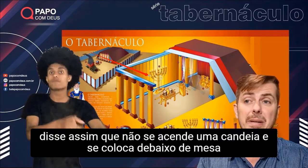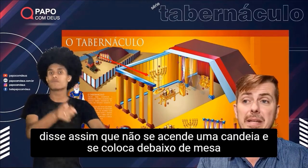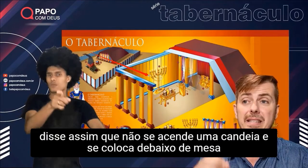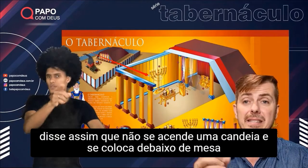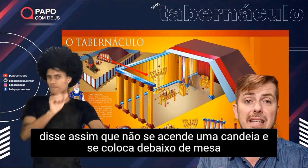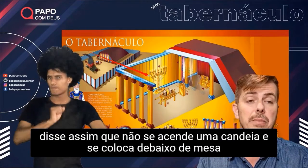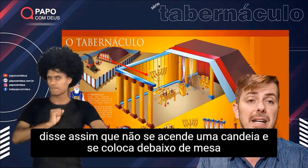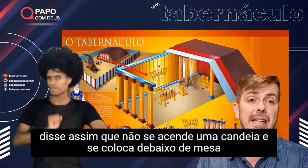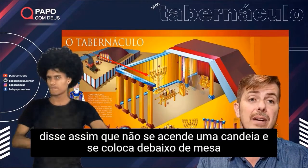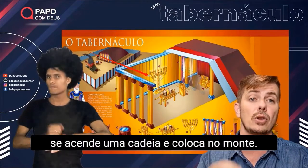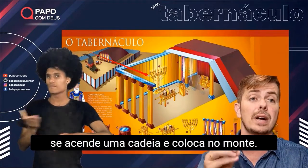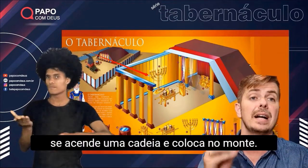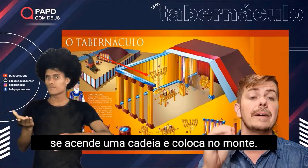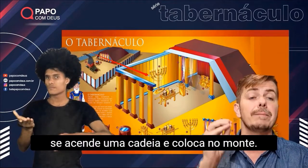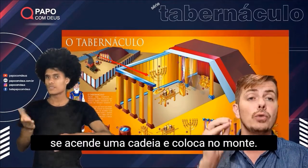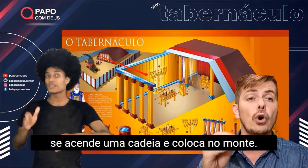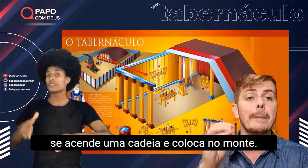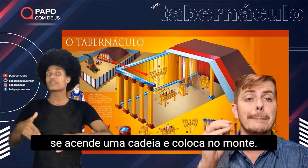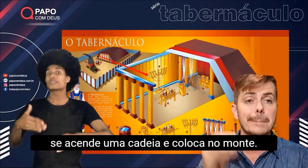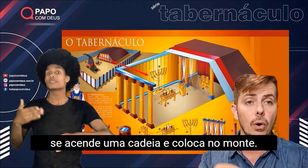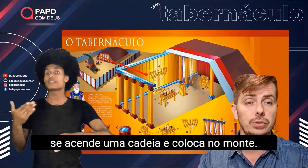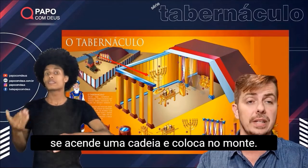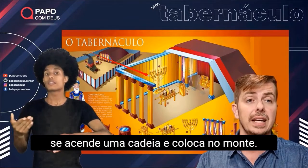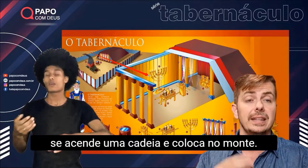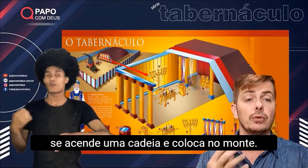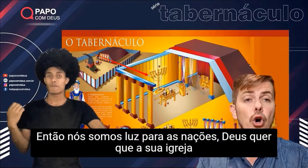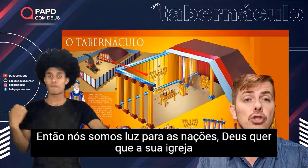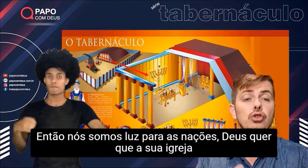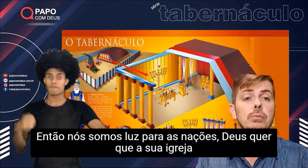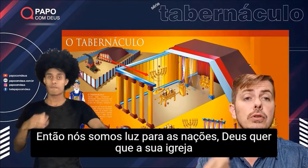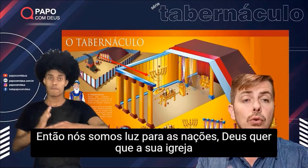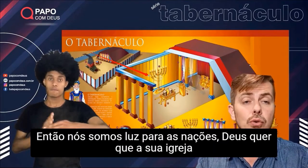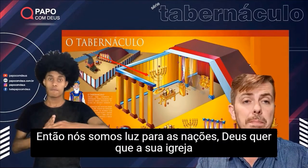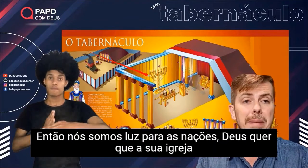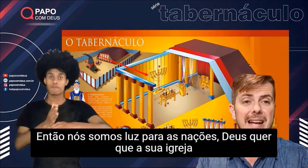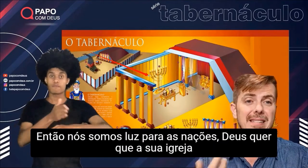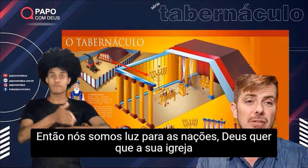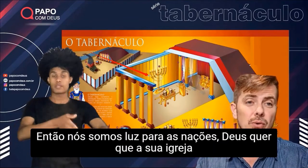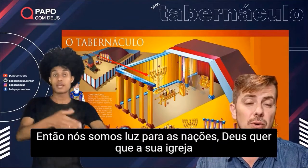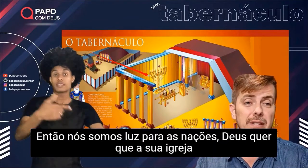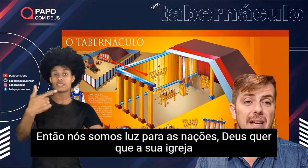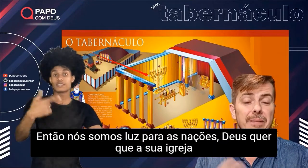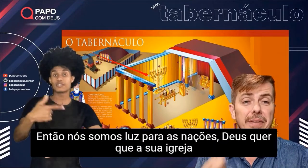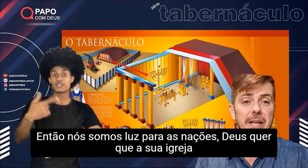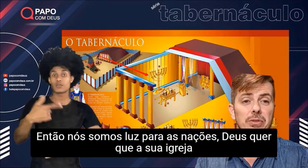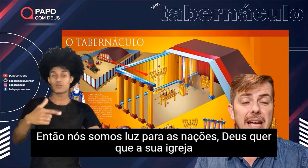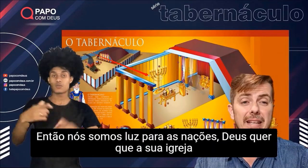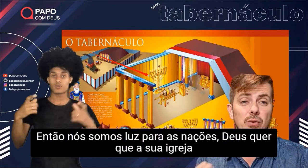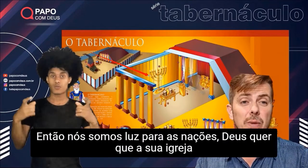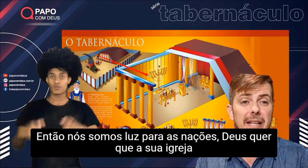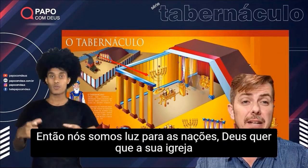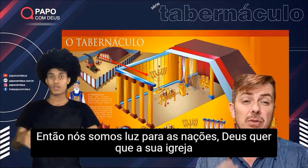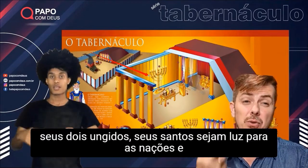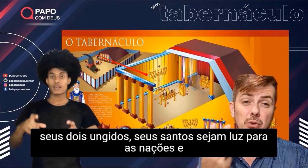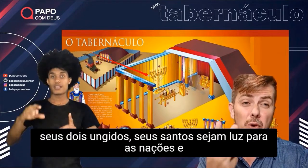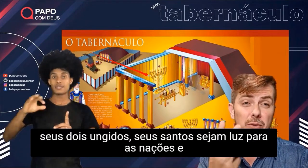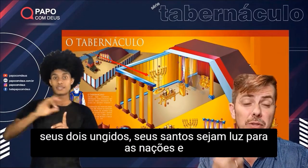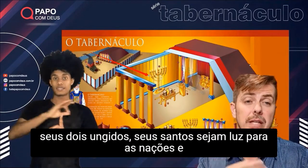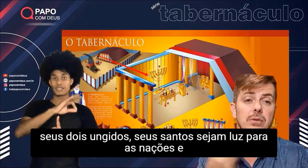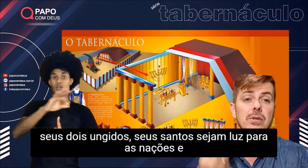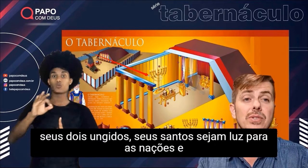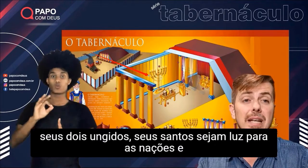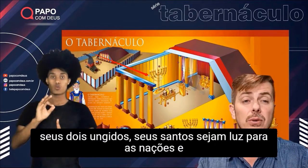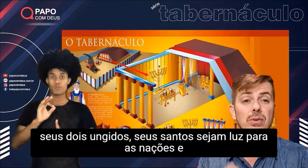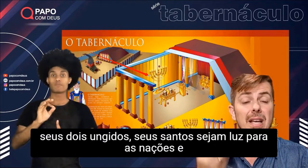coloca debaixo da mesa, se acende uma candeia e coloca no monte. Então nós somos luz para as nações. Deus quer que a sua igreja, os seus